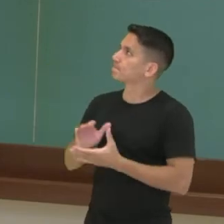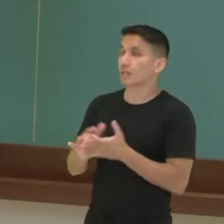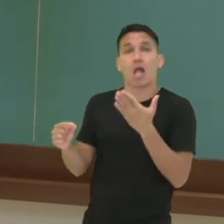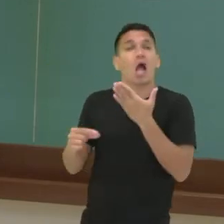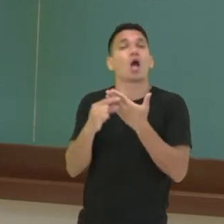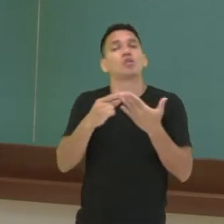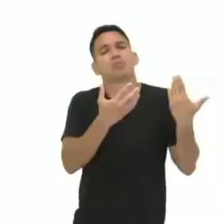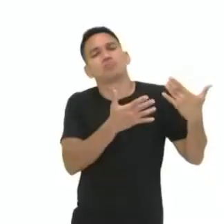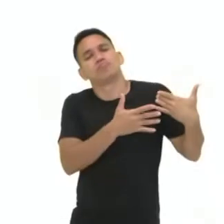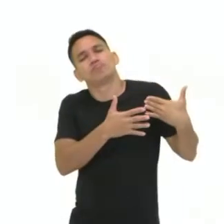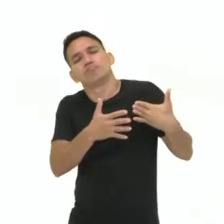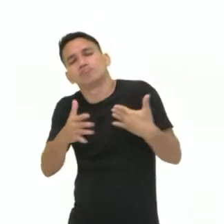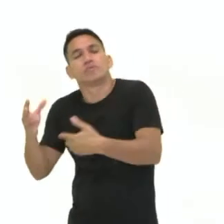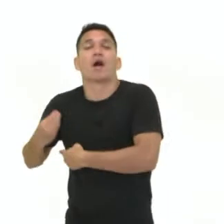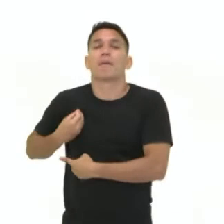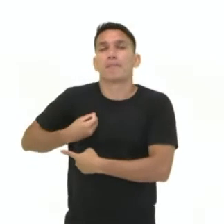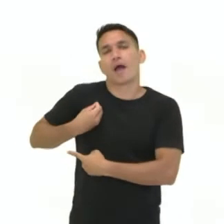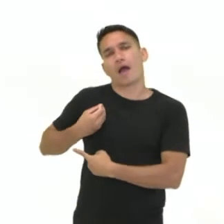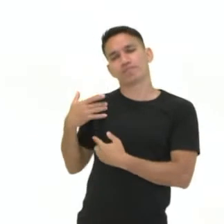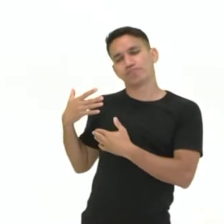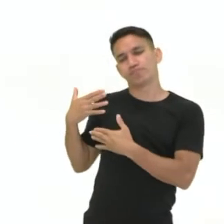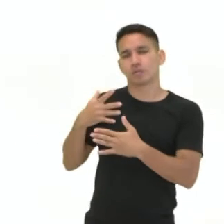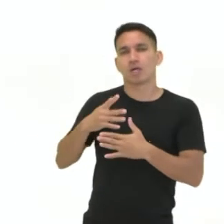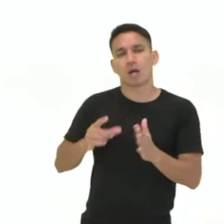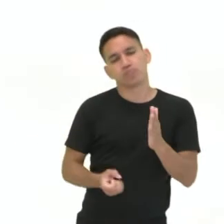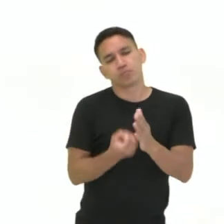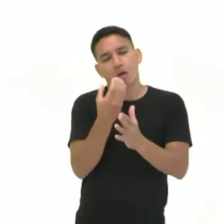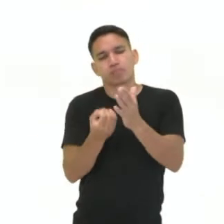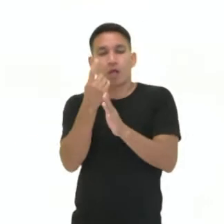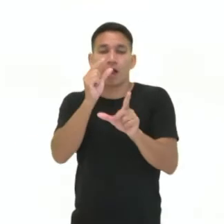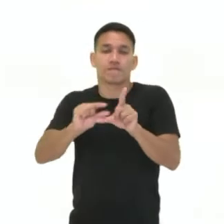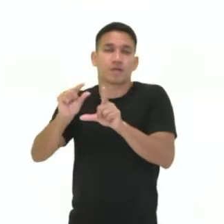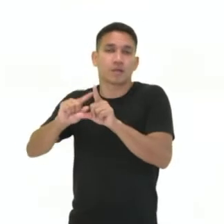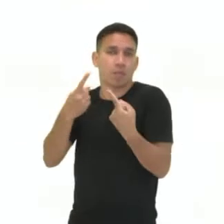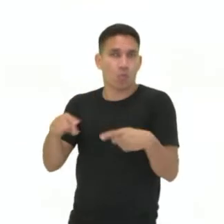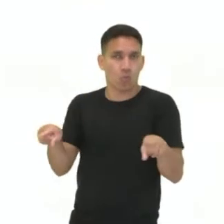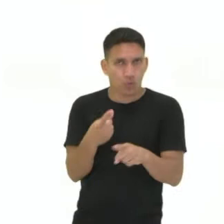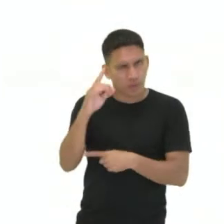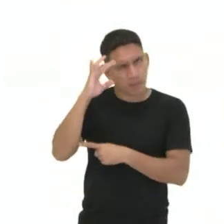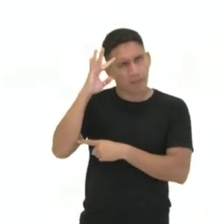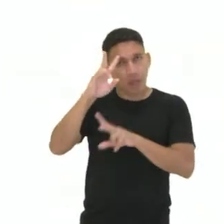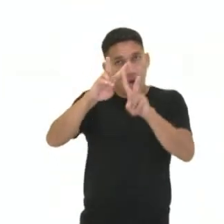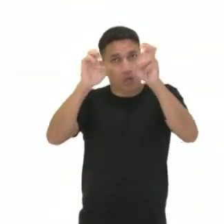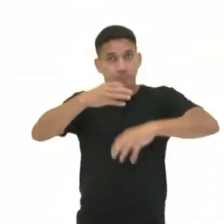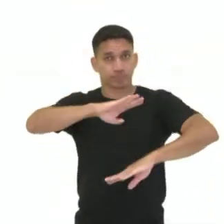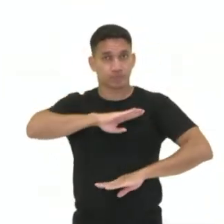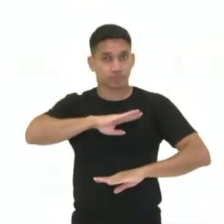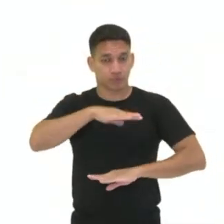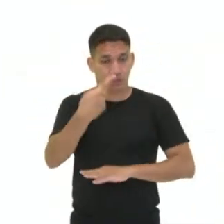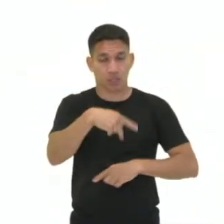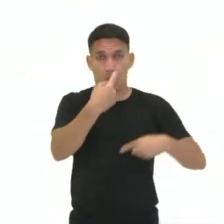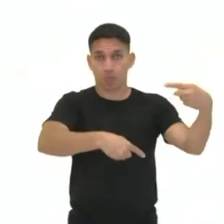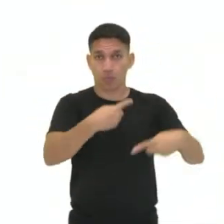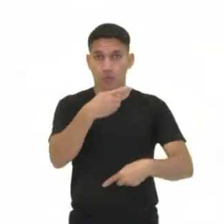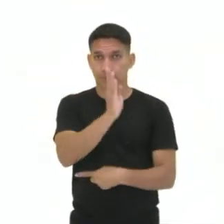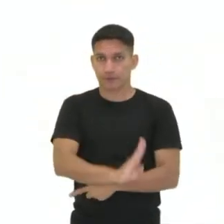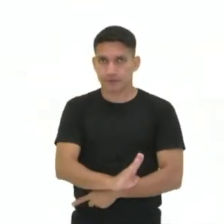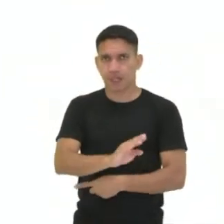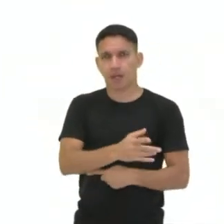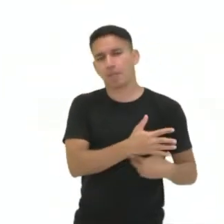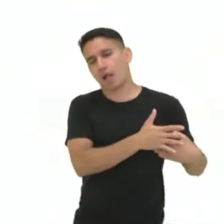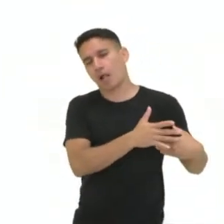ao longo de sua carreira e em suas composições, pensa o cenário político brasileiro. Durante os 21 anos de